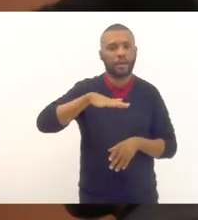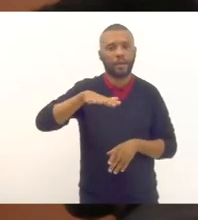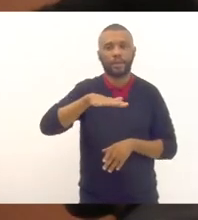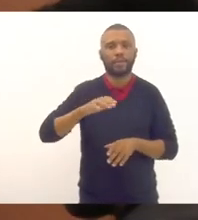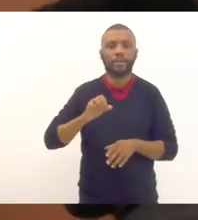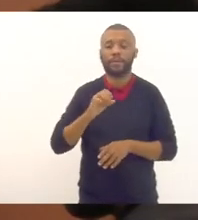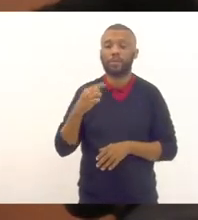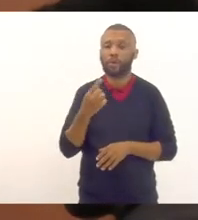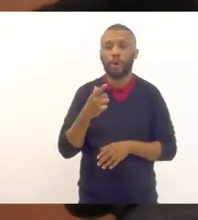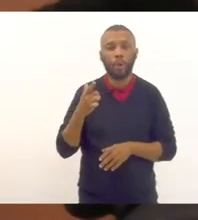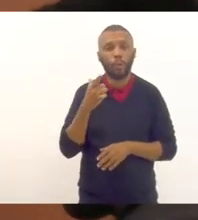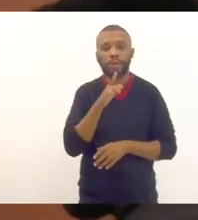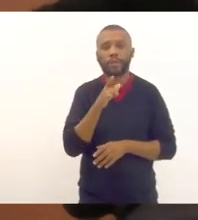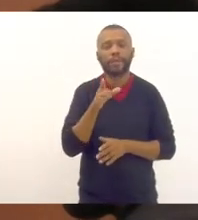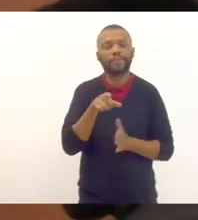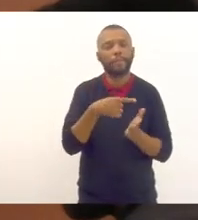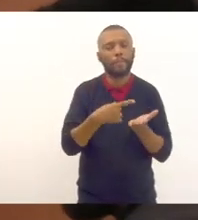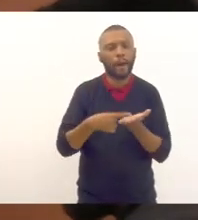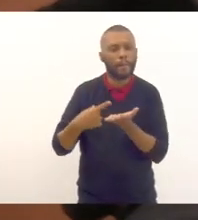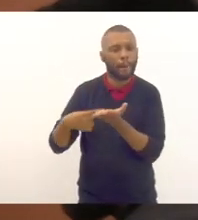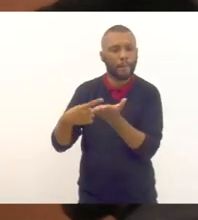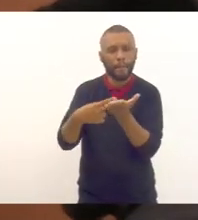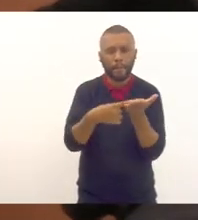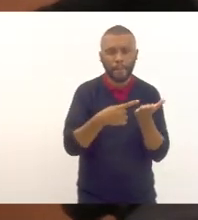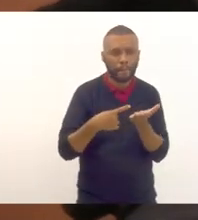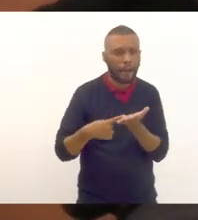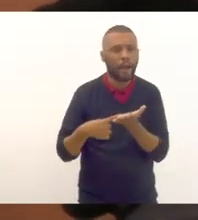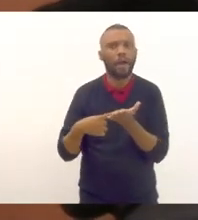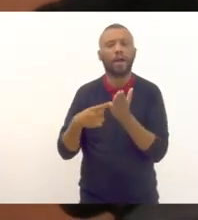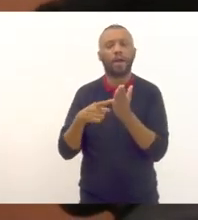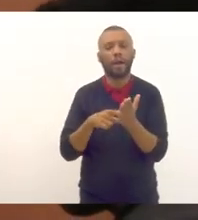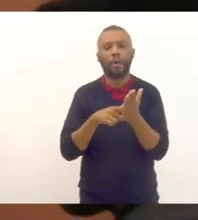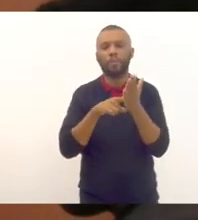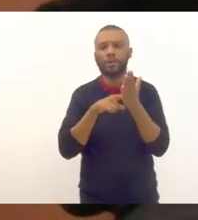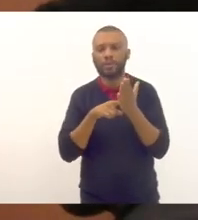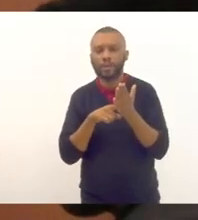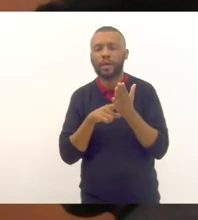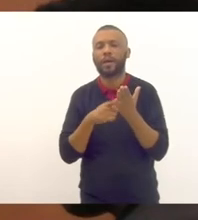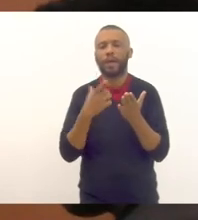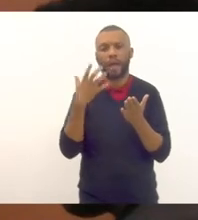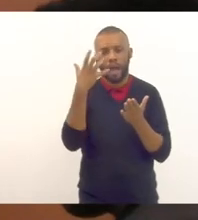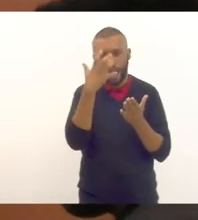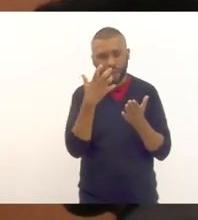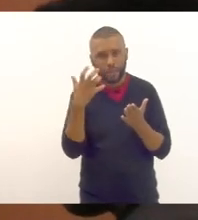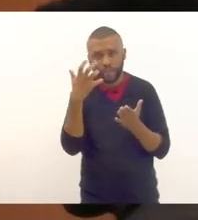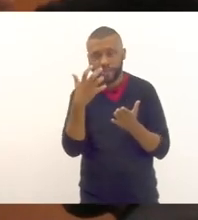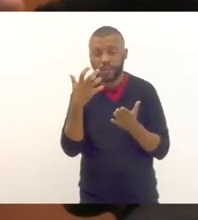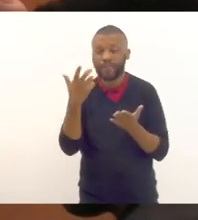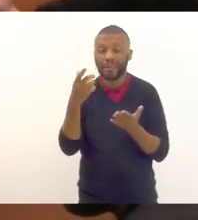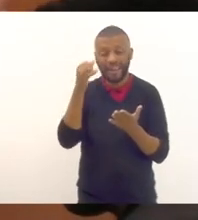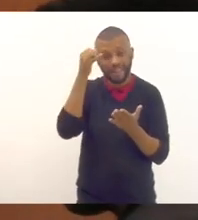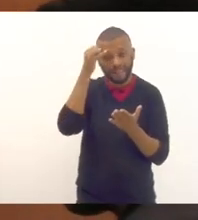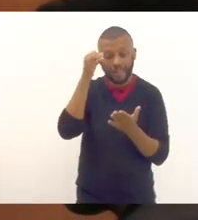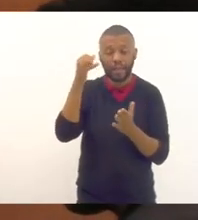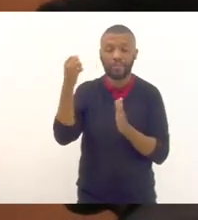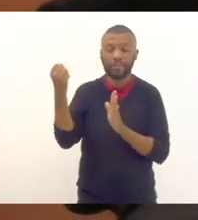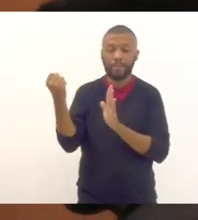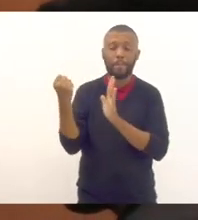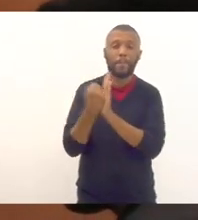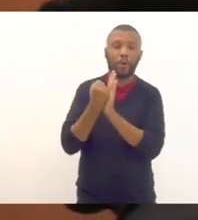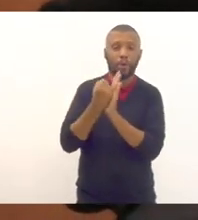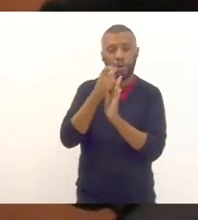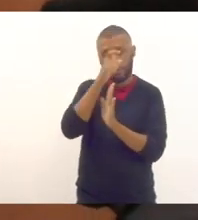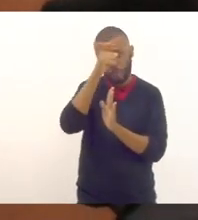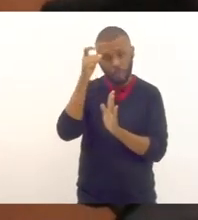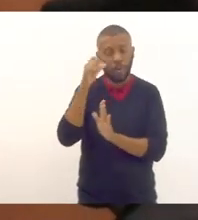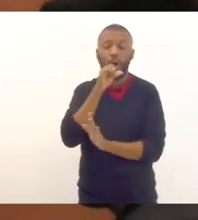a gente conseguir compor, né, trazer atrativo, não sobretaxar o empresário no Rio de Janeiro,